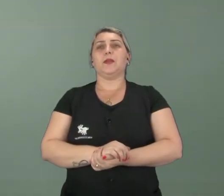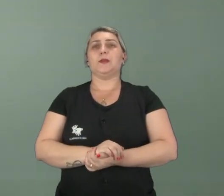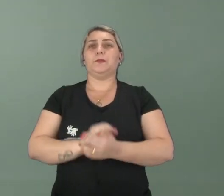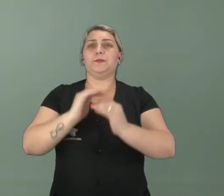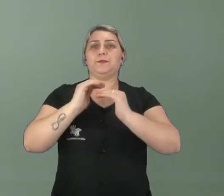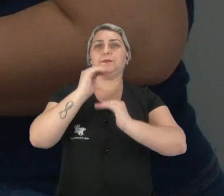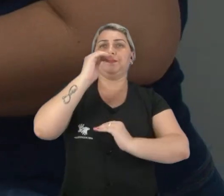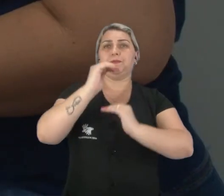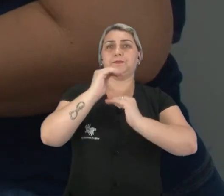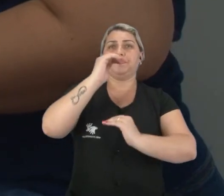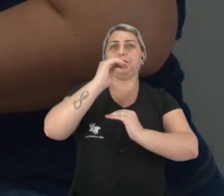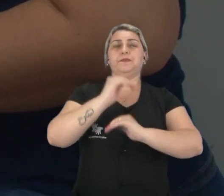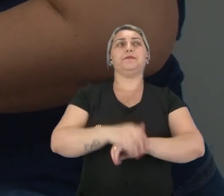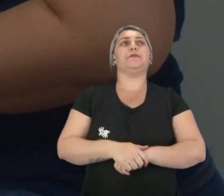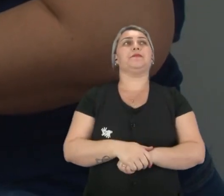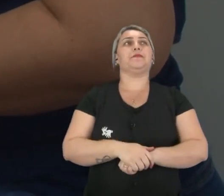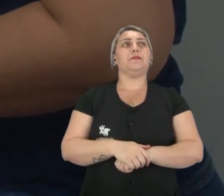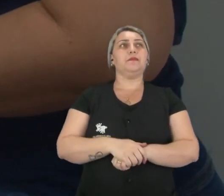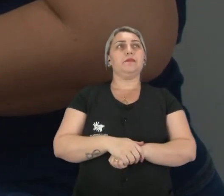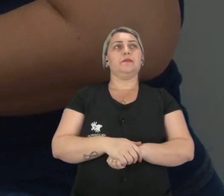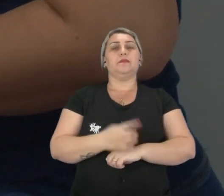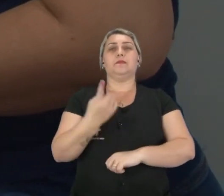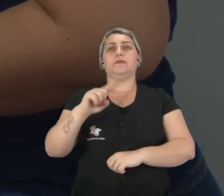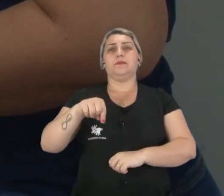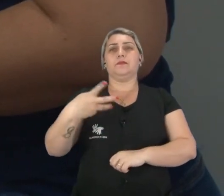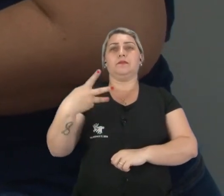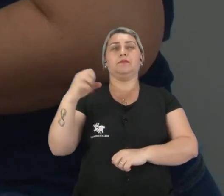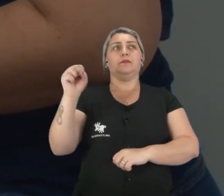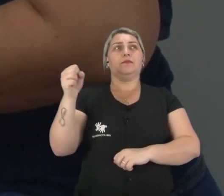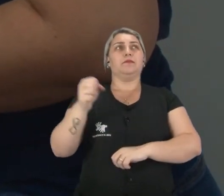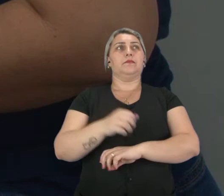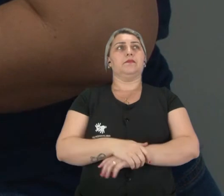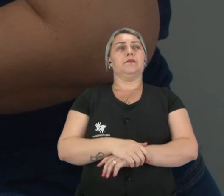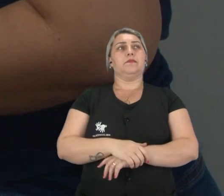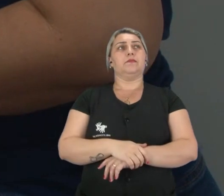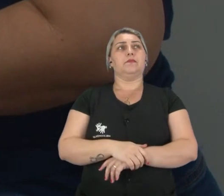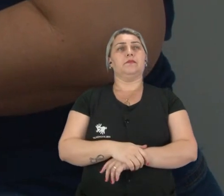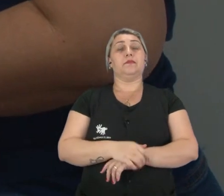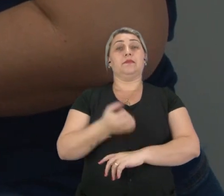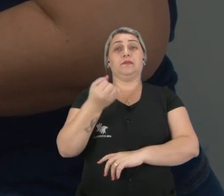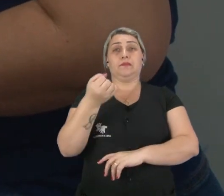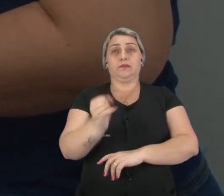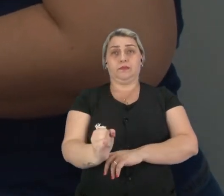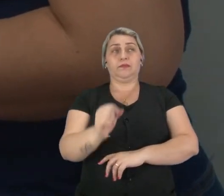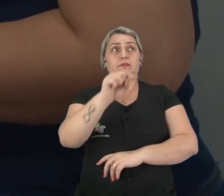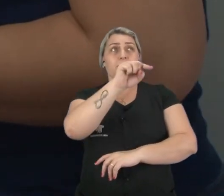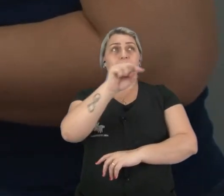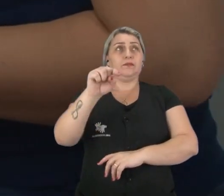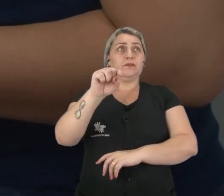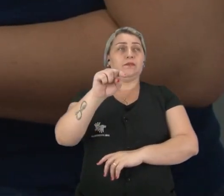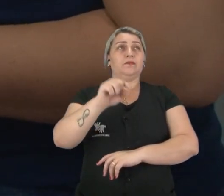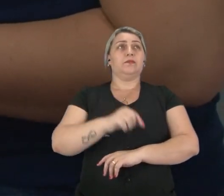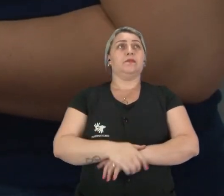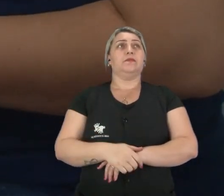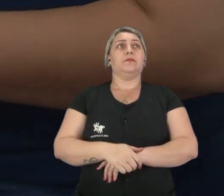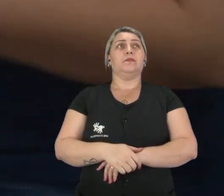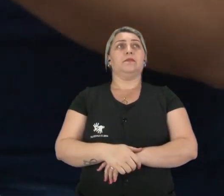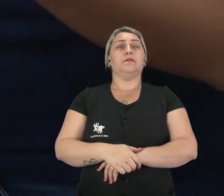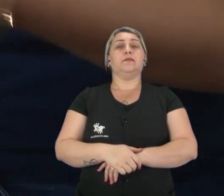um e outro. Então, aqui eu tenho 1,48. Se eu colocar um tracinho, eu vou ter